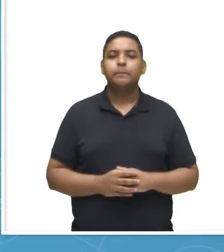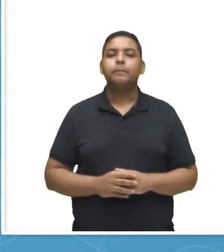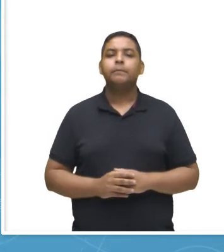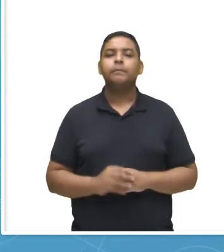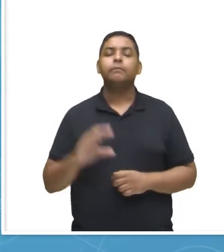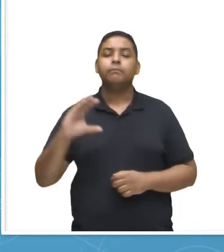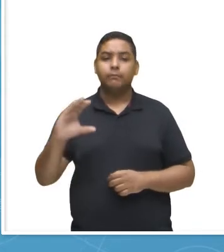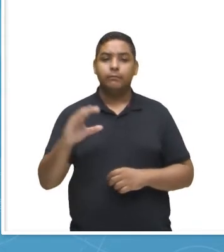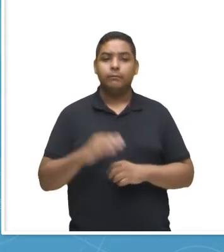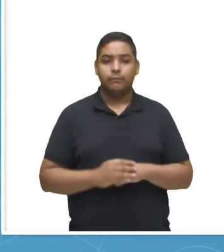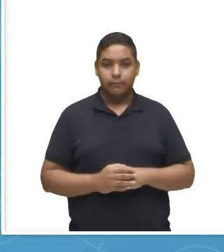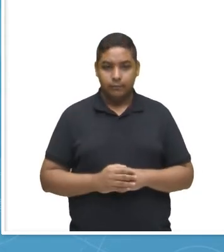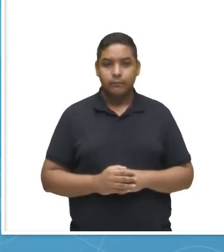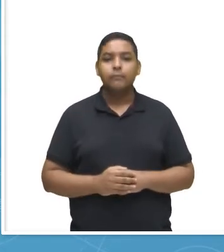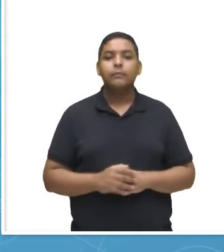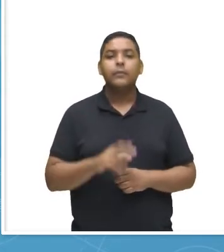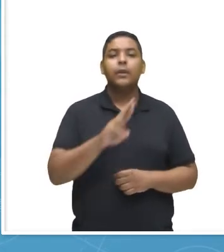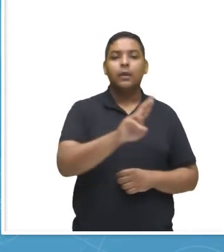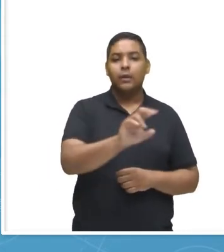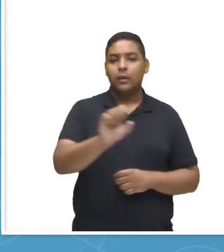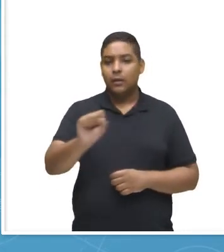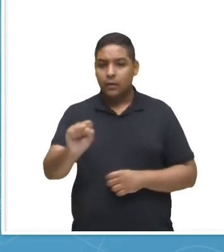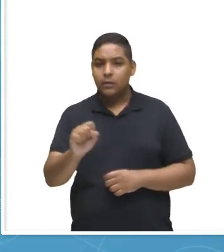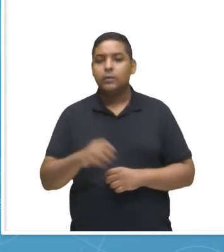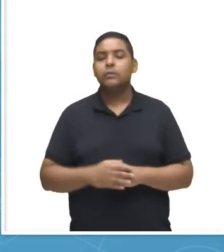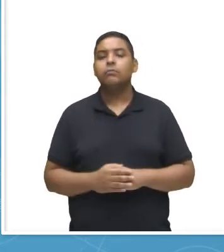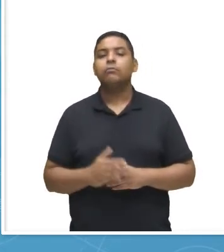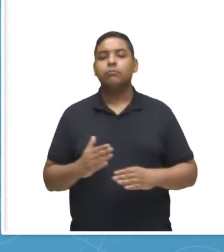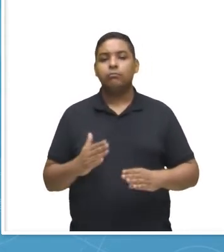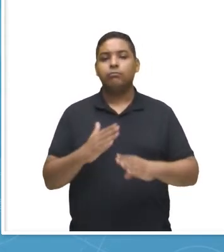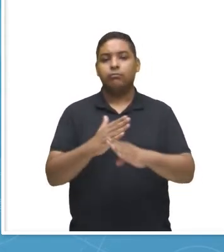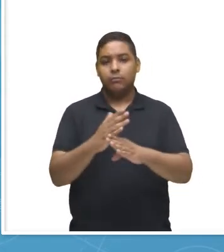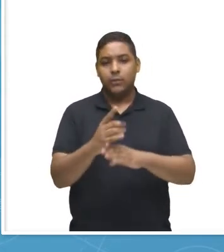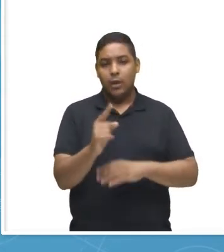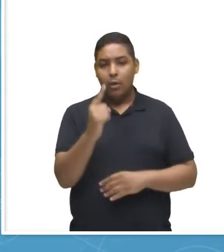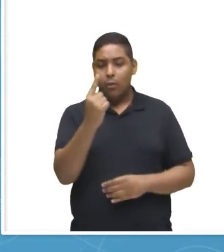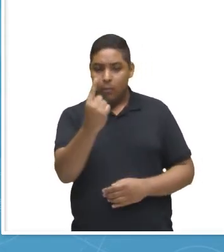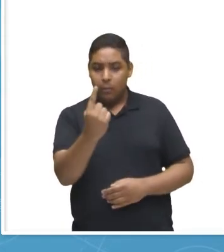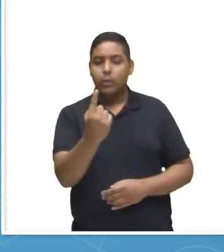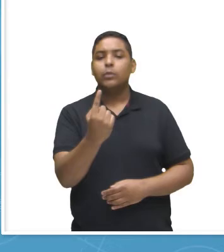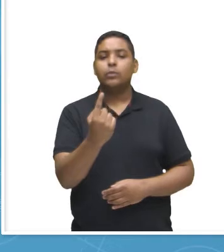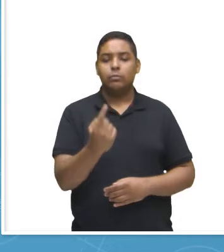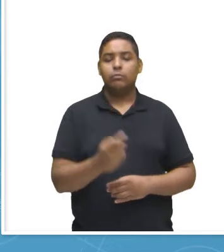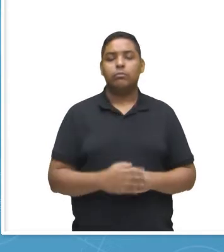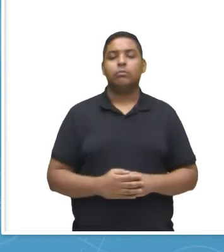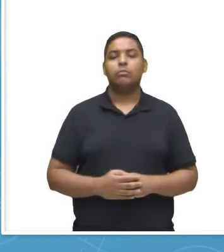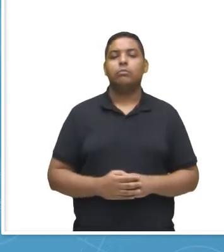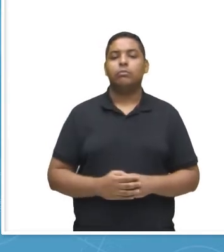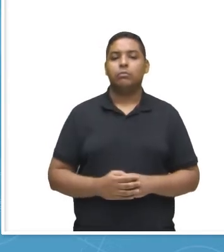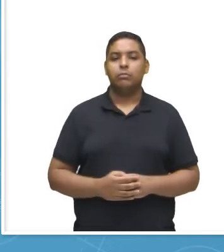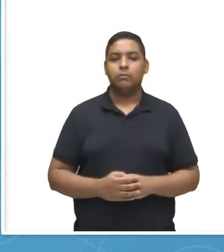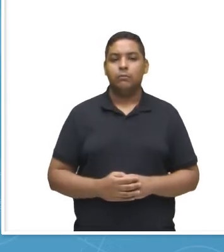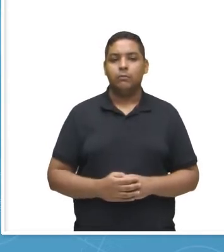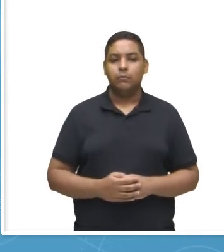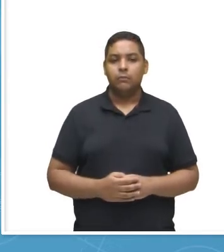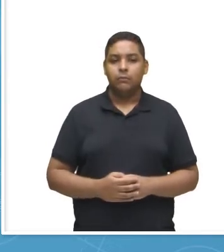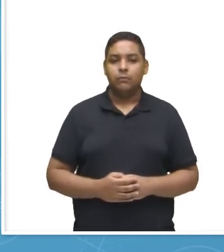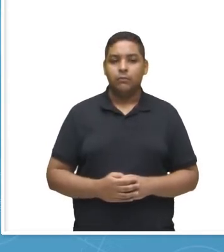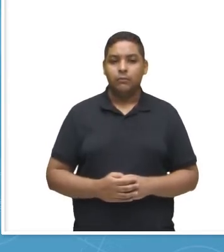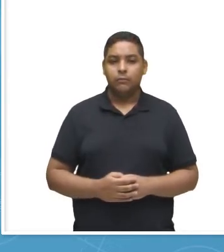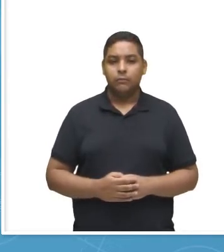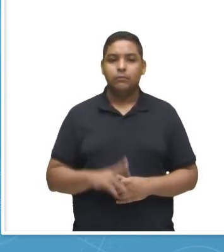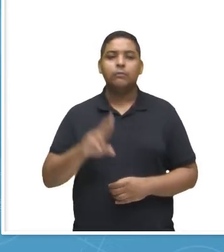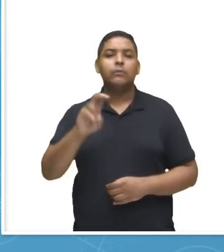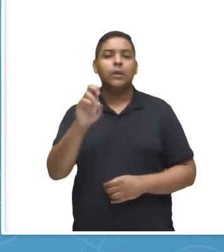Letra C. Dadas duas retas RS coincidentes, elas possuem apenas um ponto em comum. Letra D, as retas